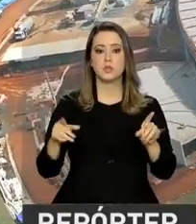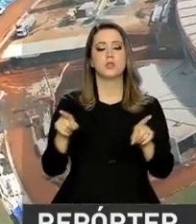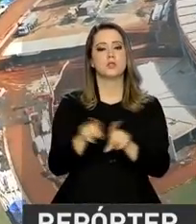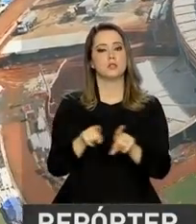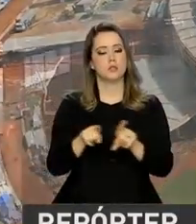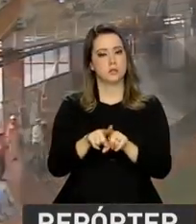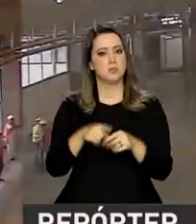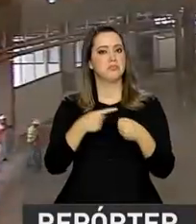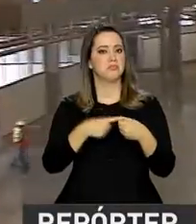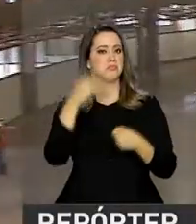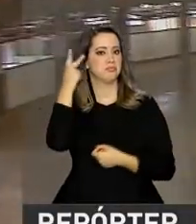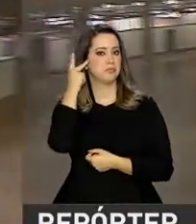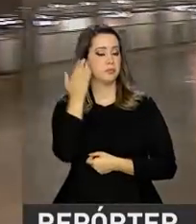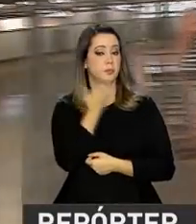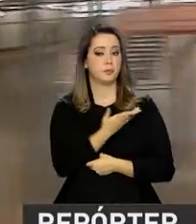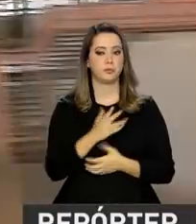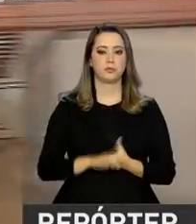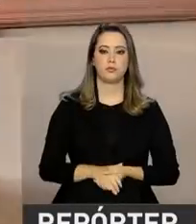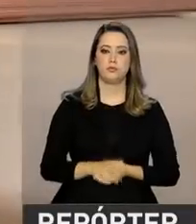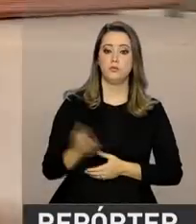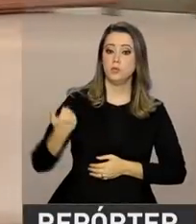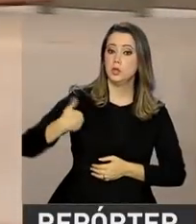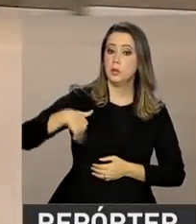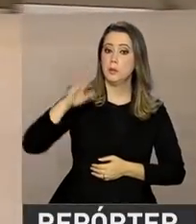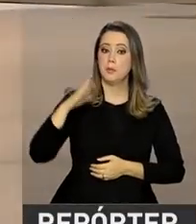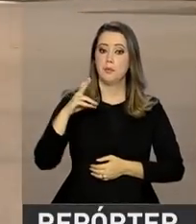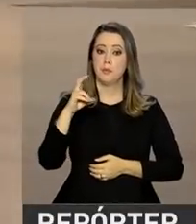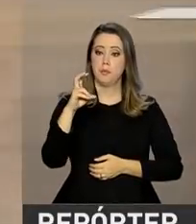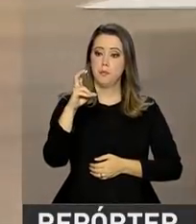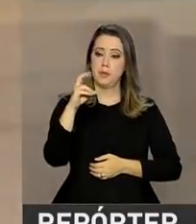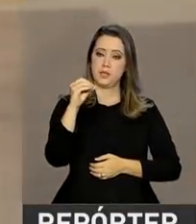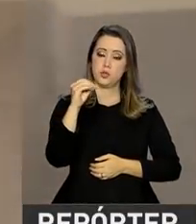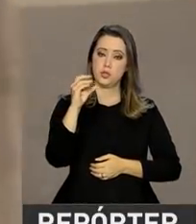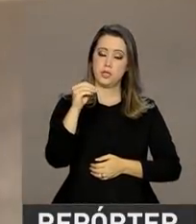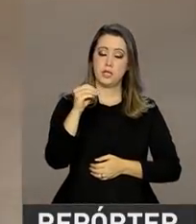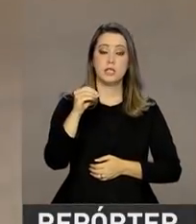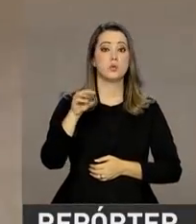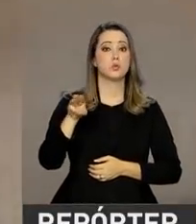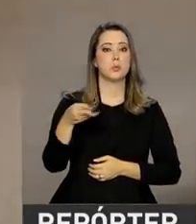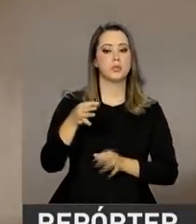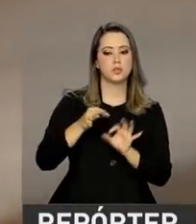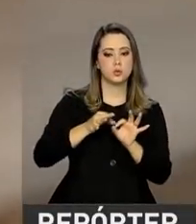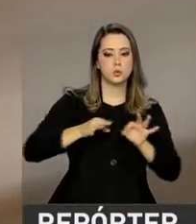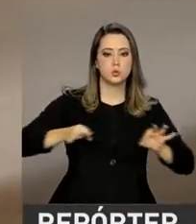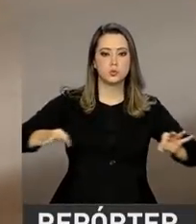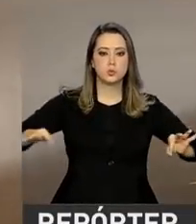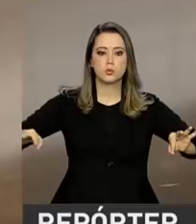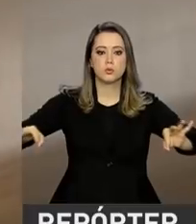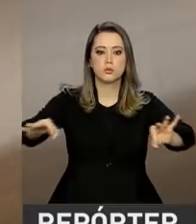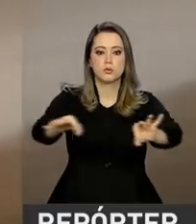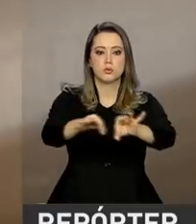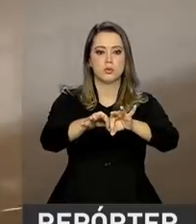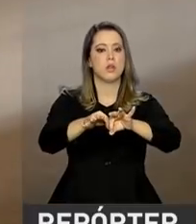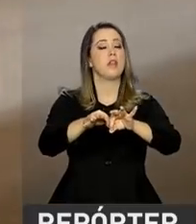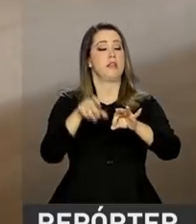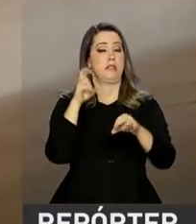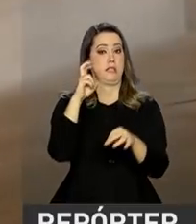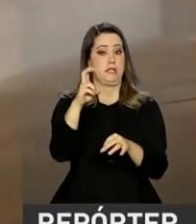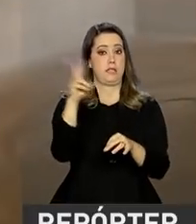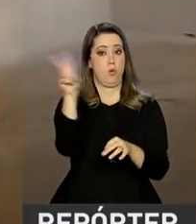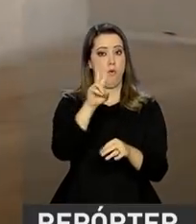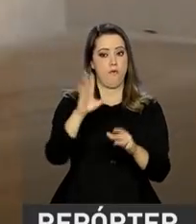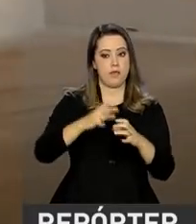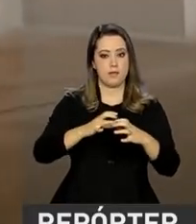em Campinas. O Sirius tem mais de 500 metros de circunferência, 5 vezes maior que o acelerador